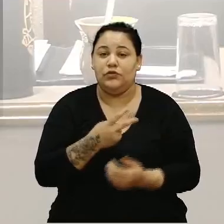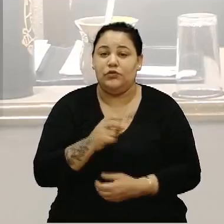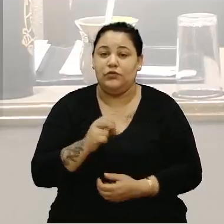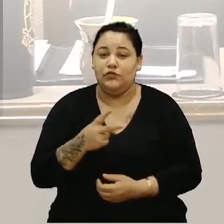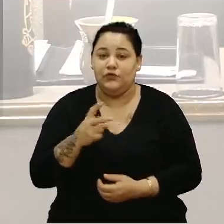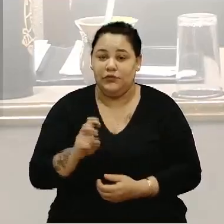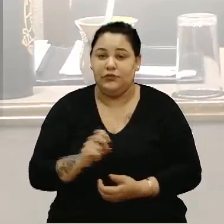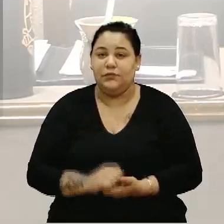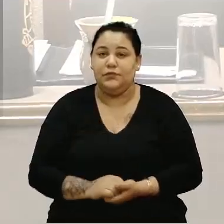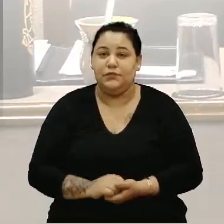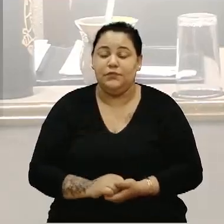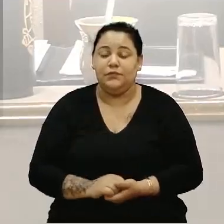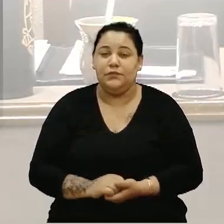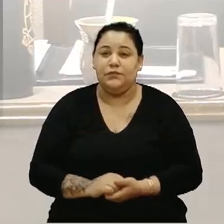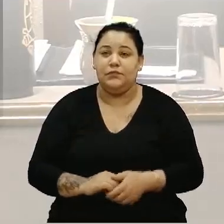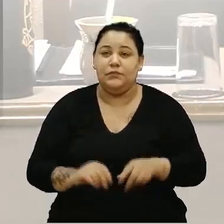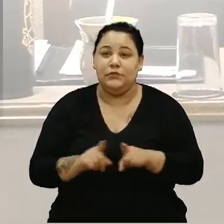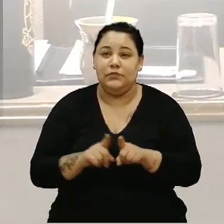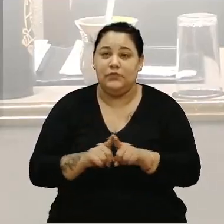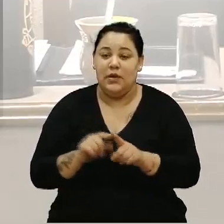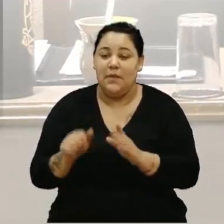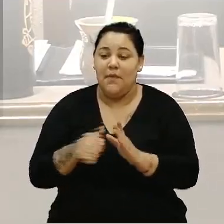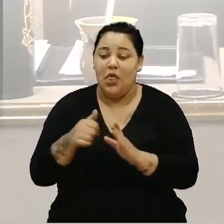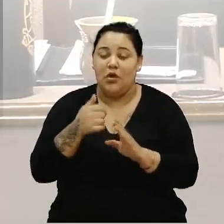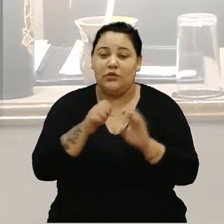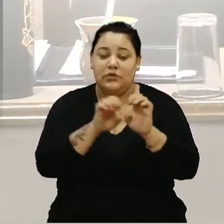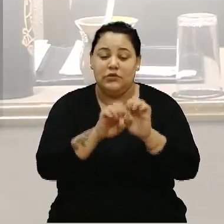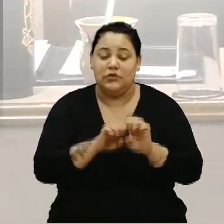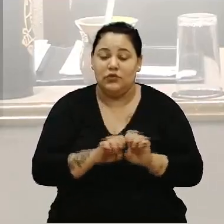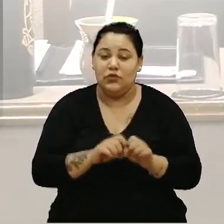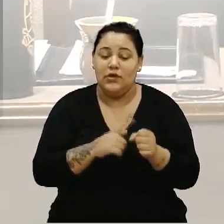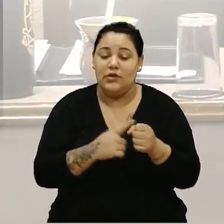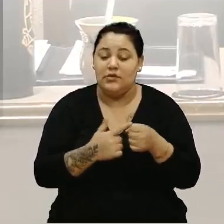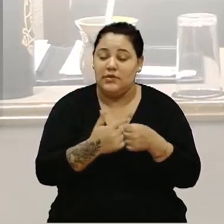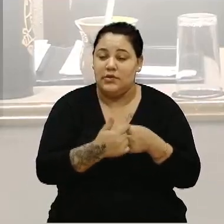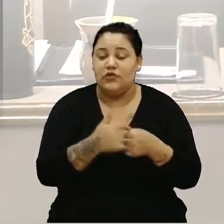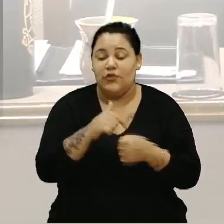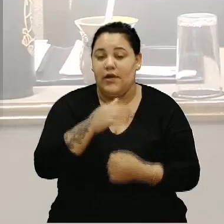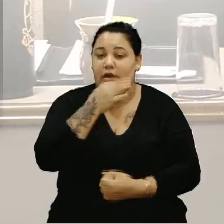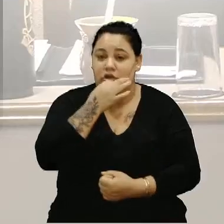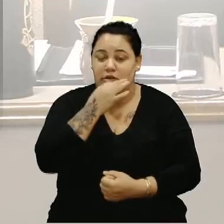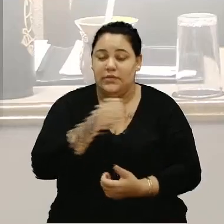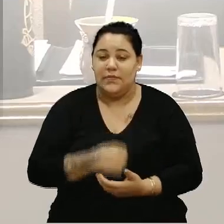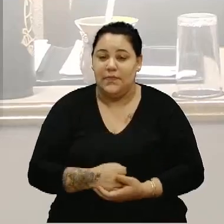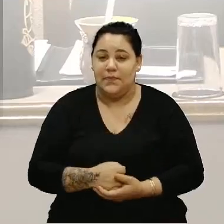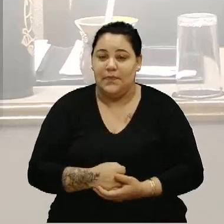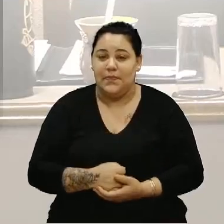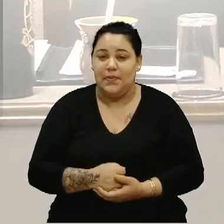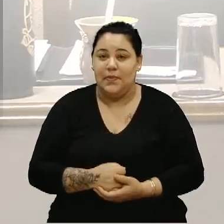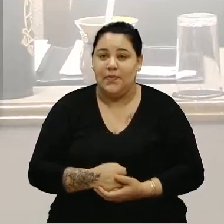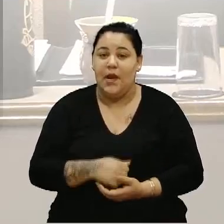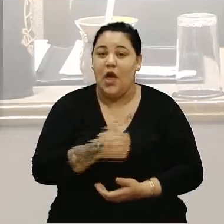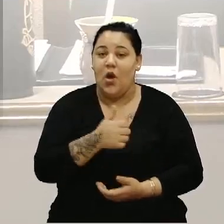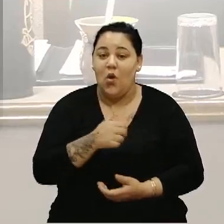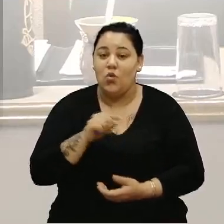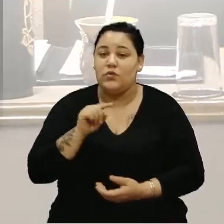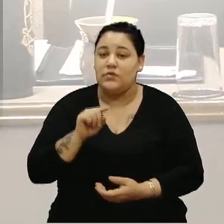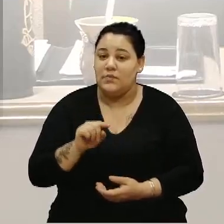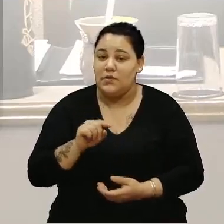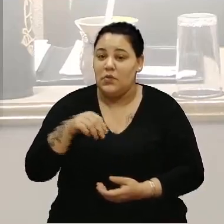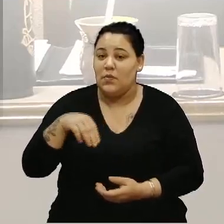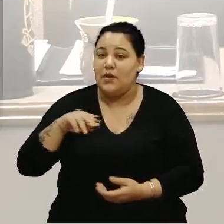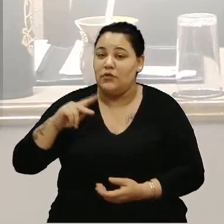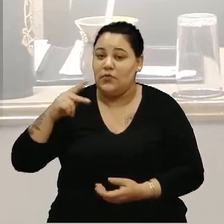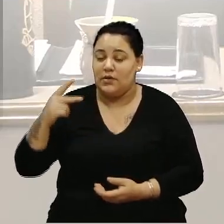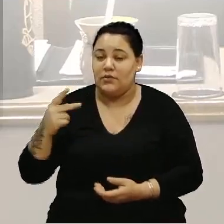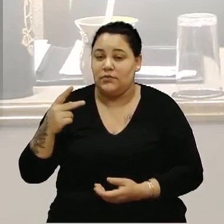2025, elevando a estrutura na cidade de Caxias do Sul para 11.000 metros quadrados. Com